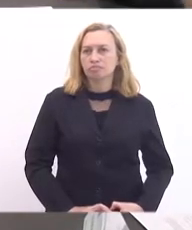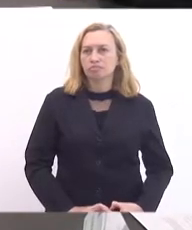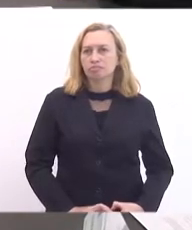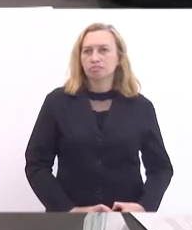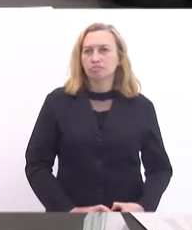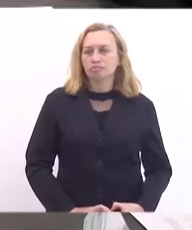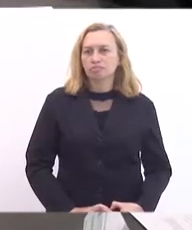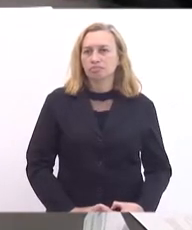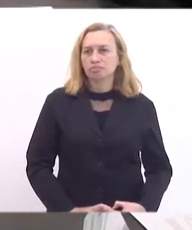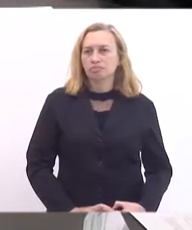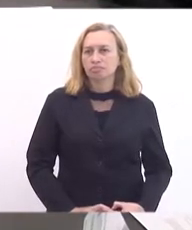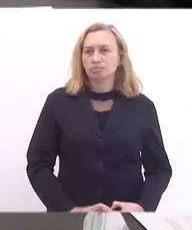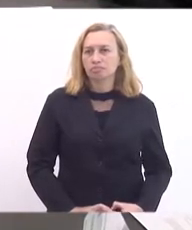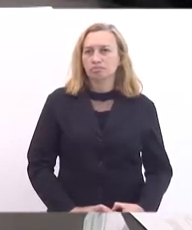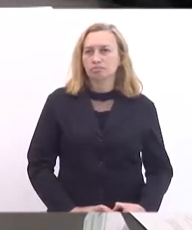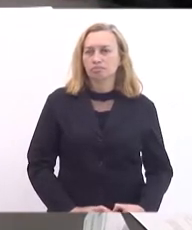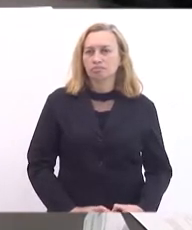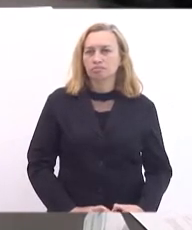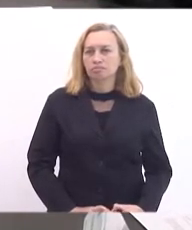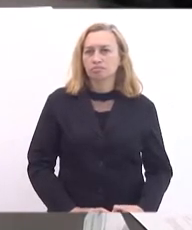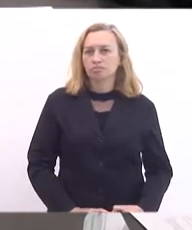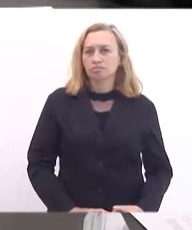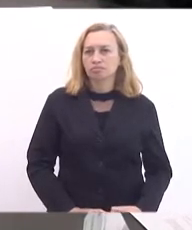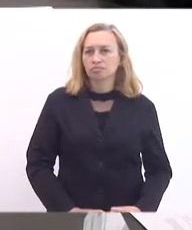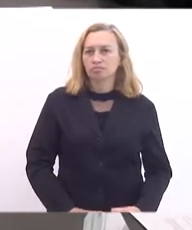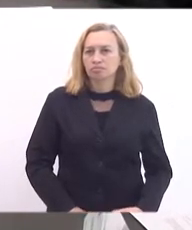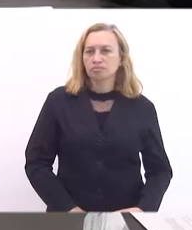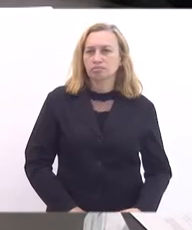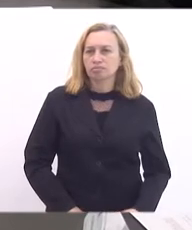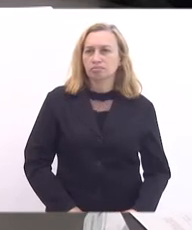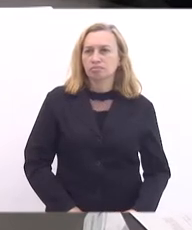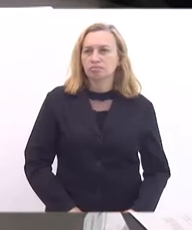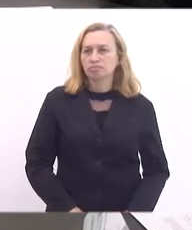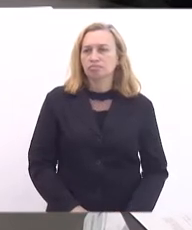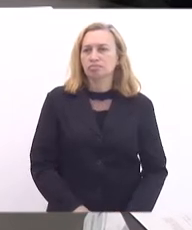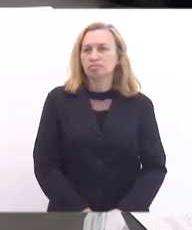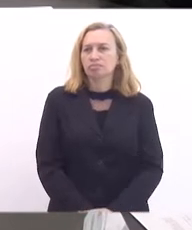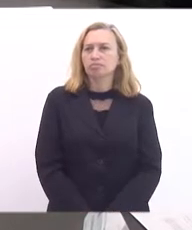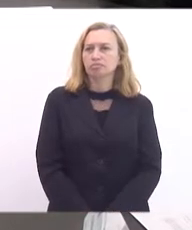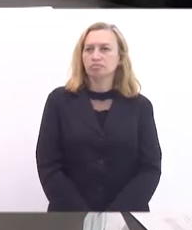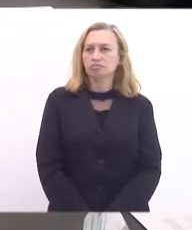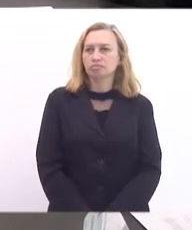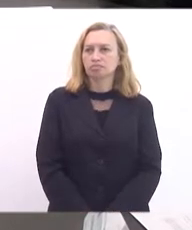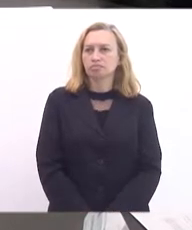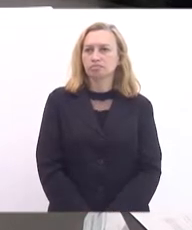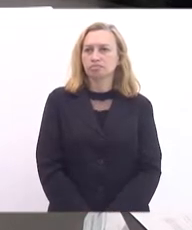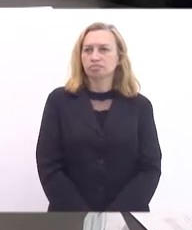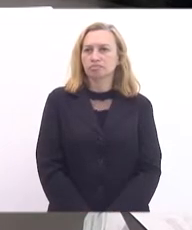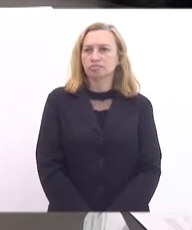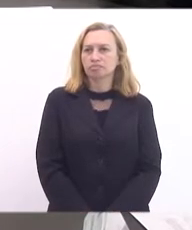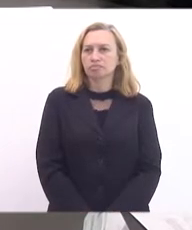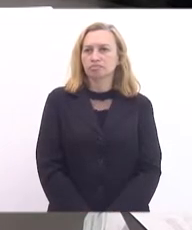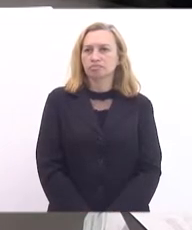usar para mulher gozando na cam E aí